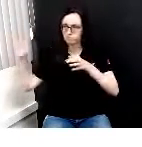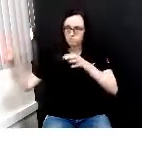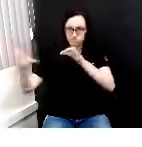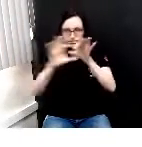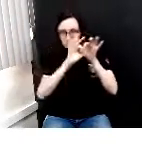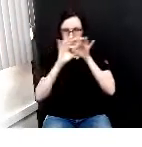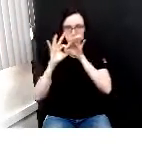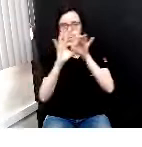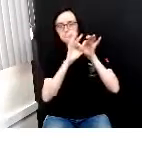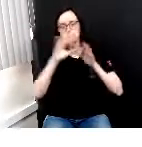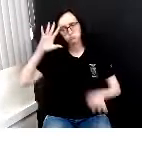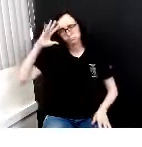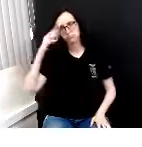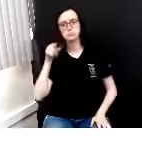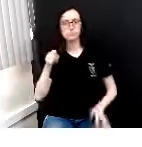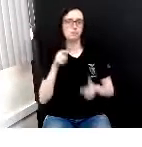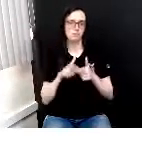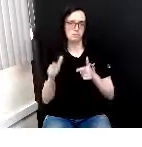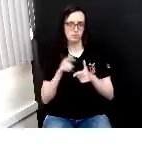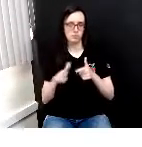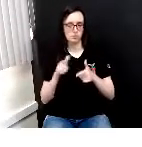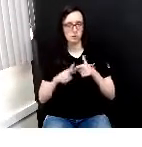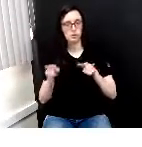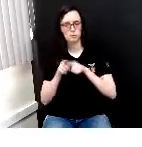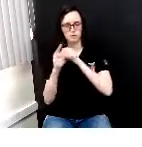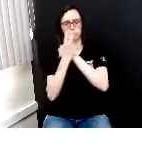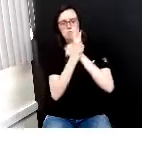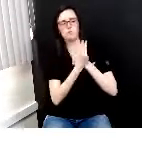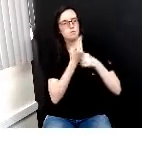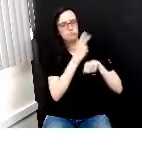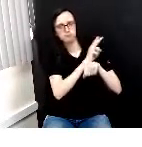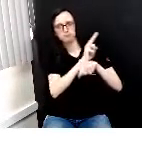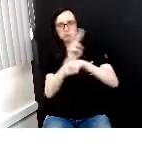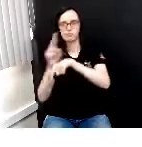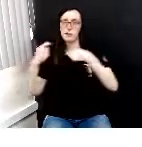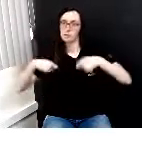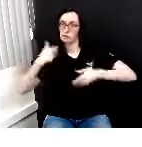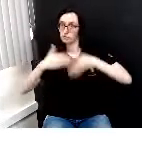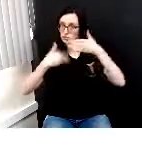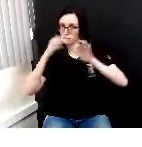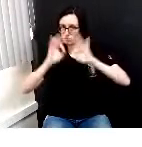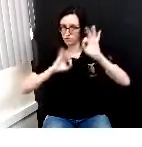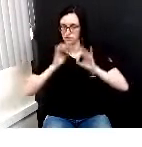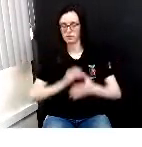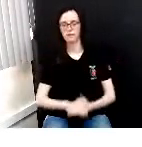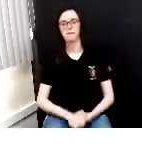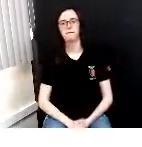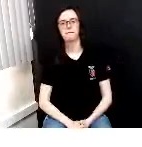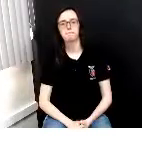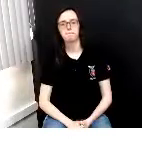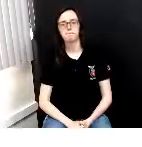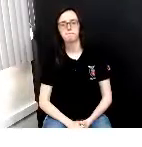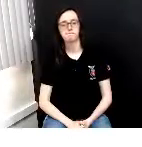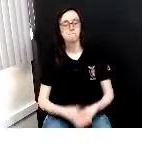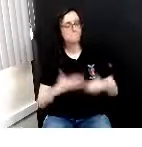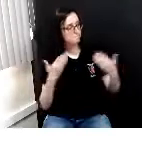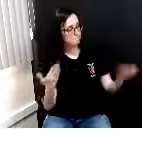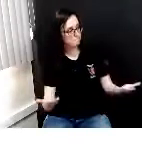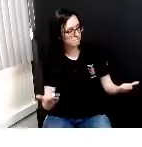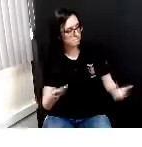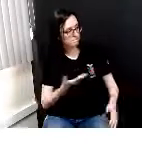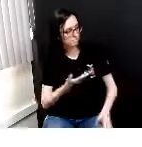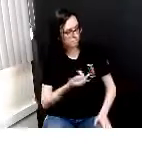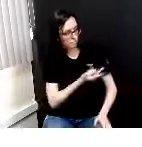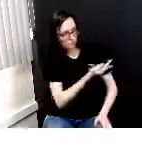da solução desse problema, da prevenção que deve ser desenvolvida. Então, doutora Cássia, Raf,